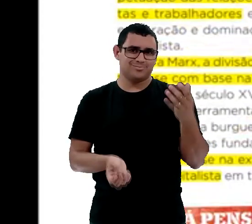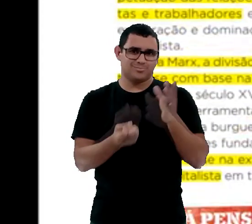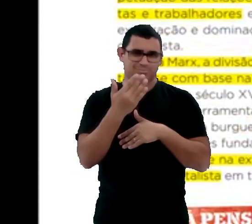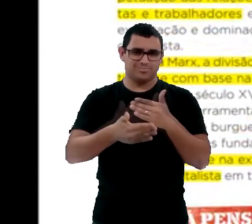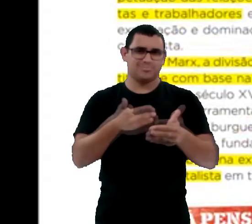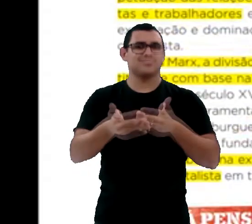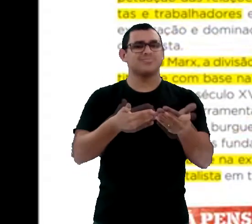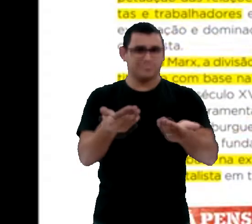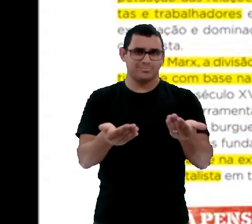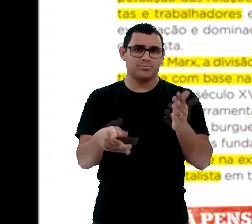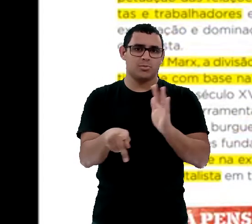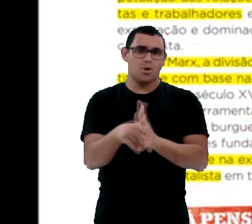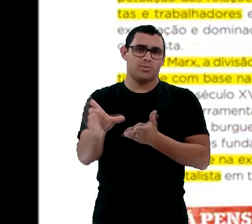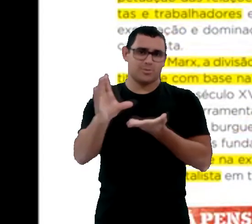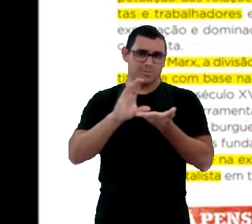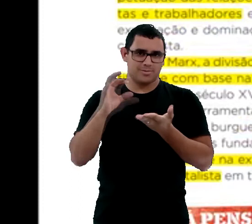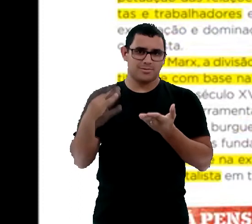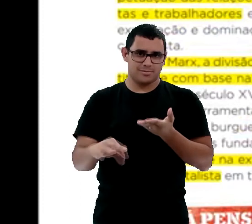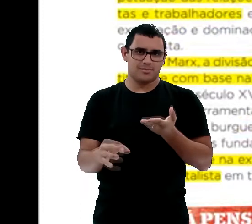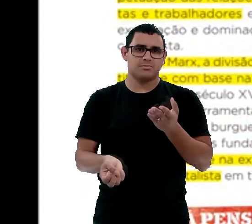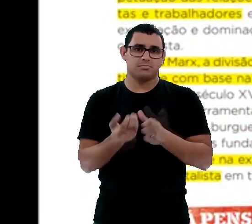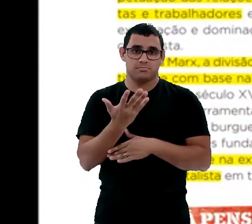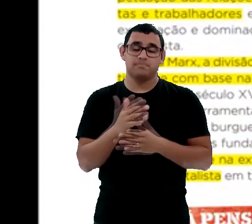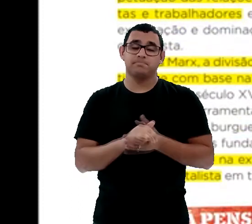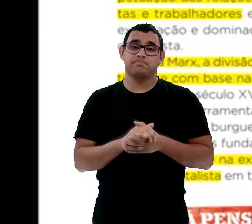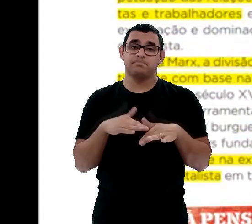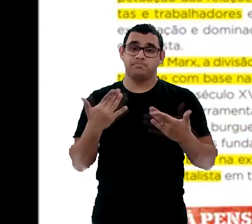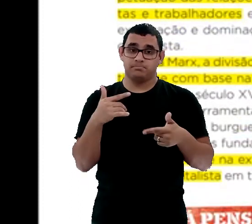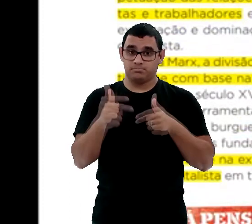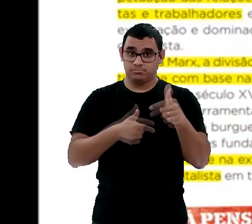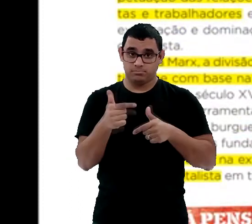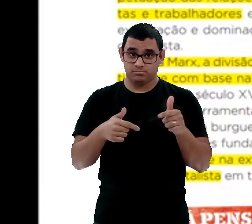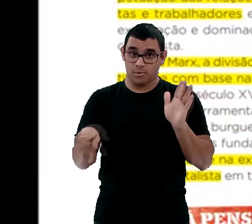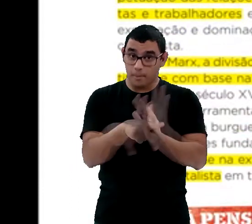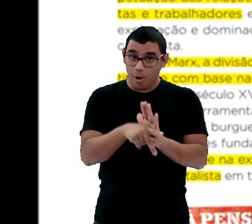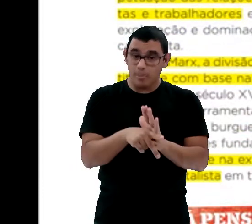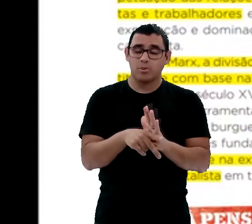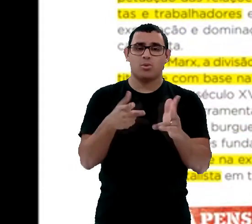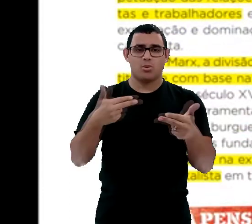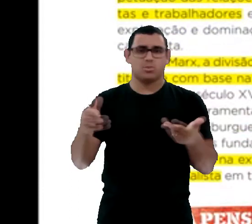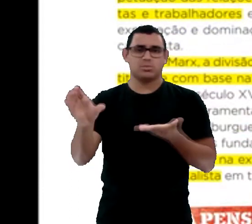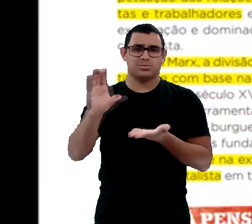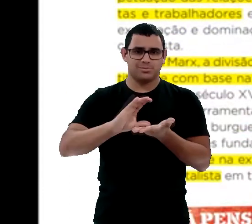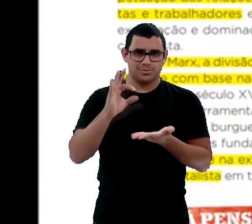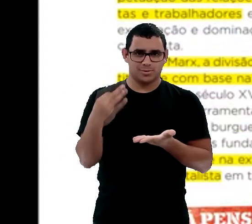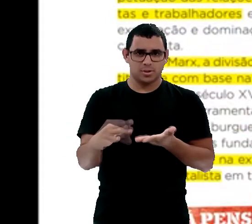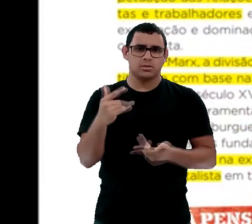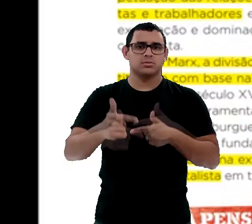histórica de como o capitalismo se organizou como sociedade. Então, veja, o